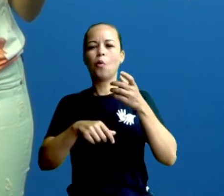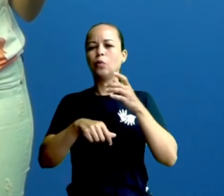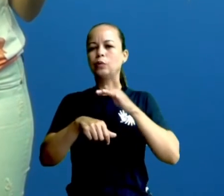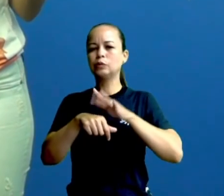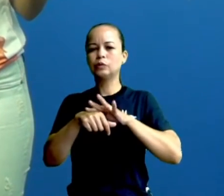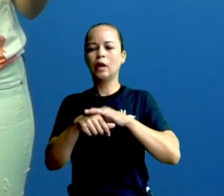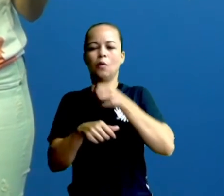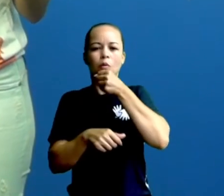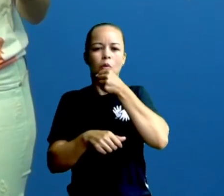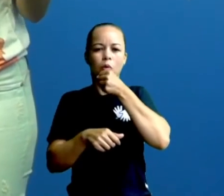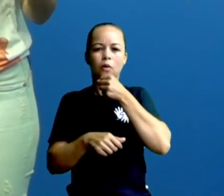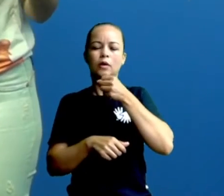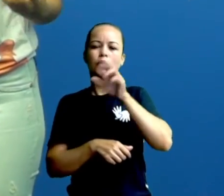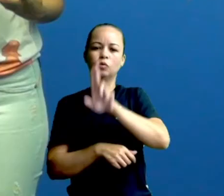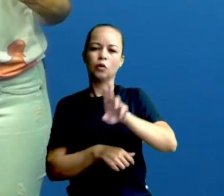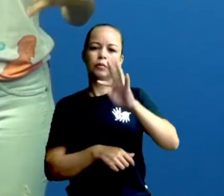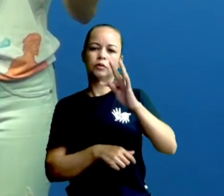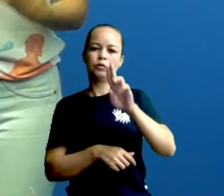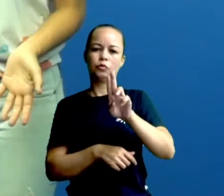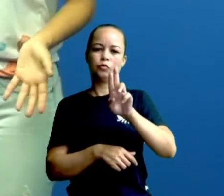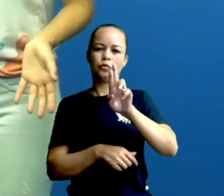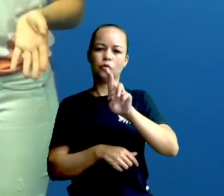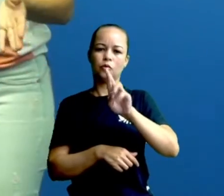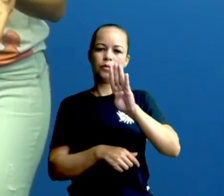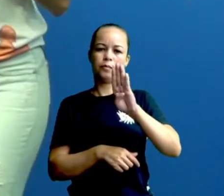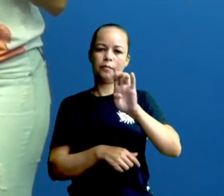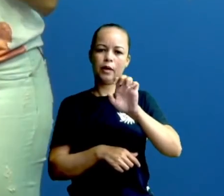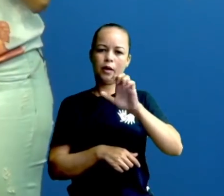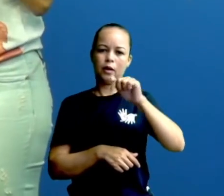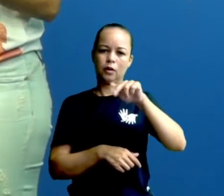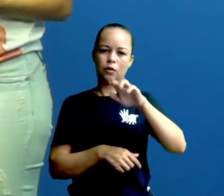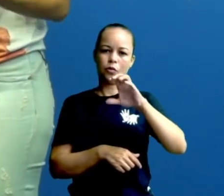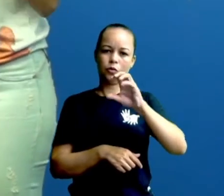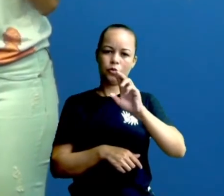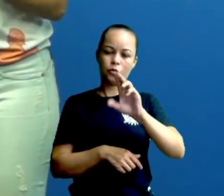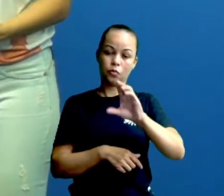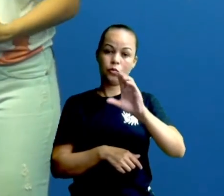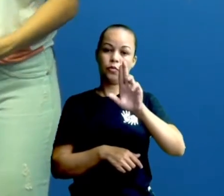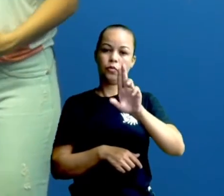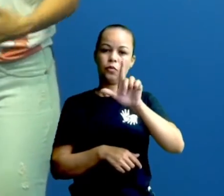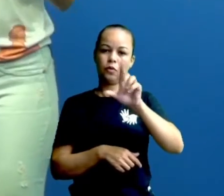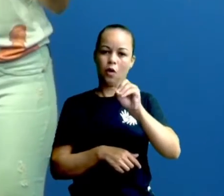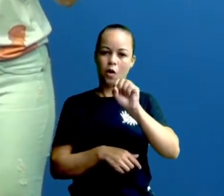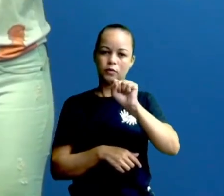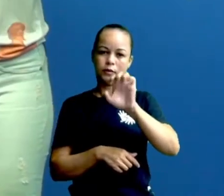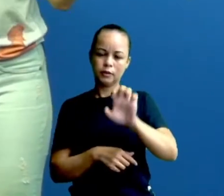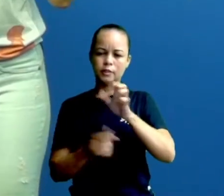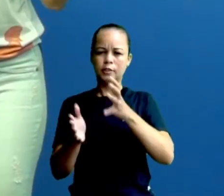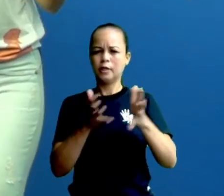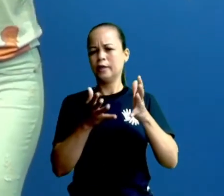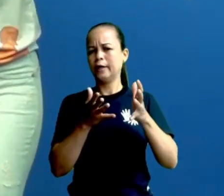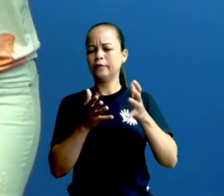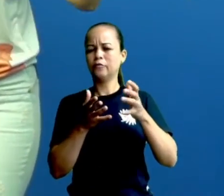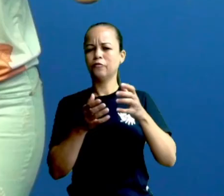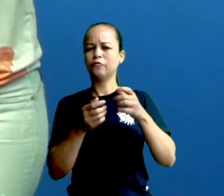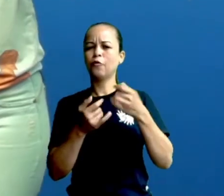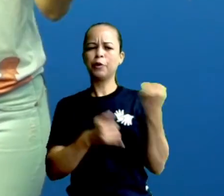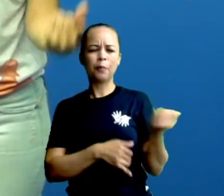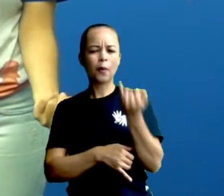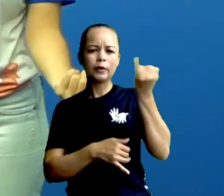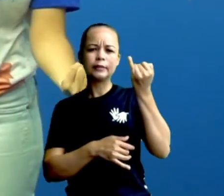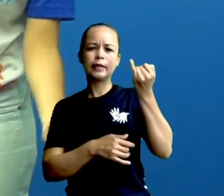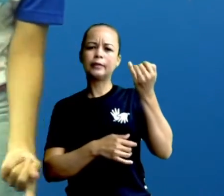inspira tanto medo, foi necessário que cientistas dedicassem um tempo de sua vida, quando não sua